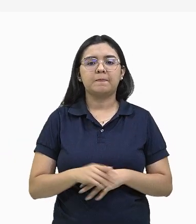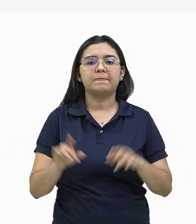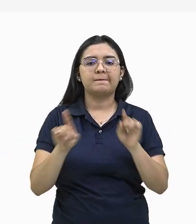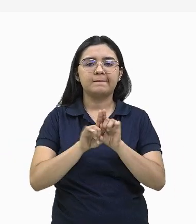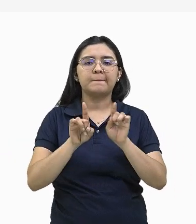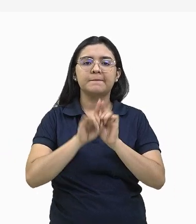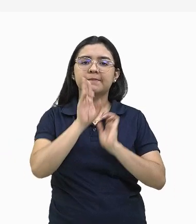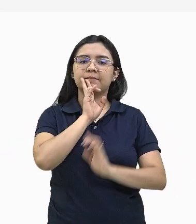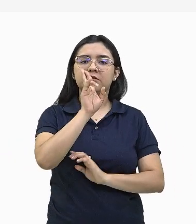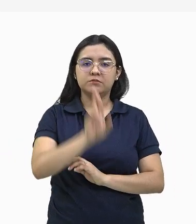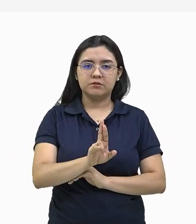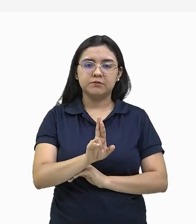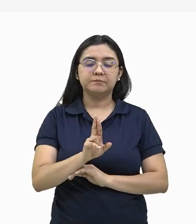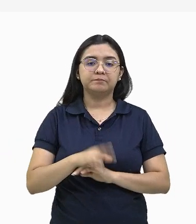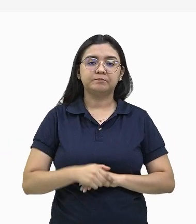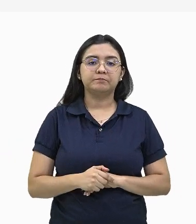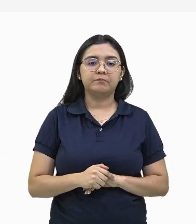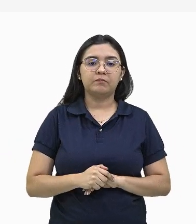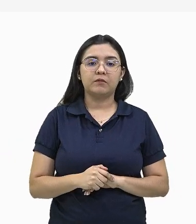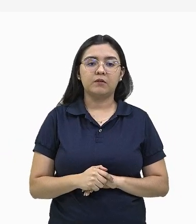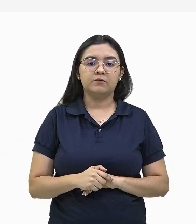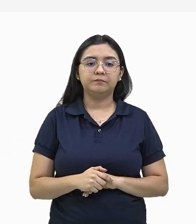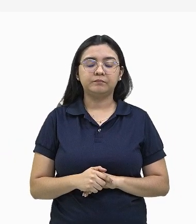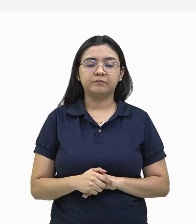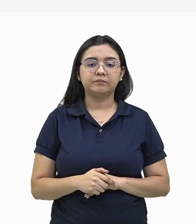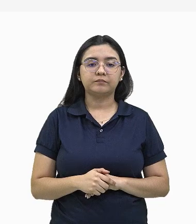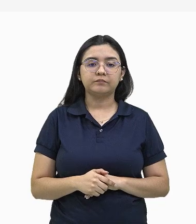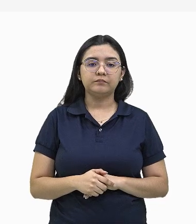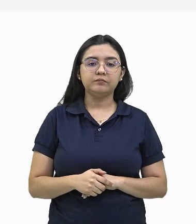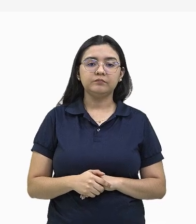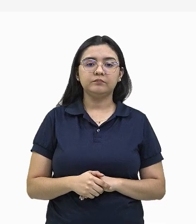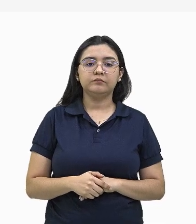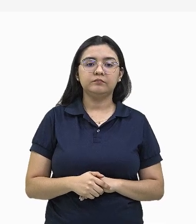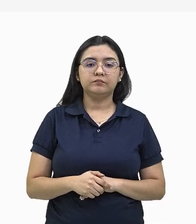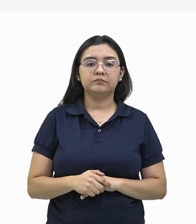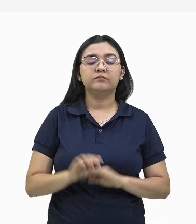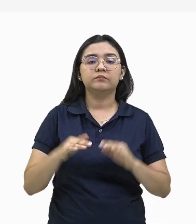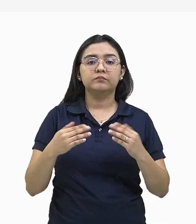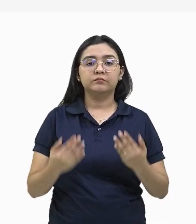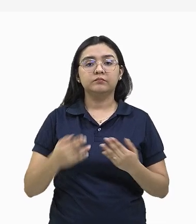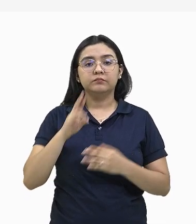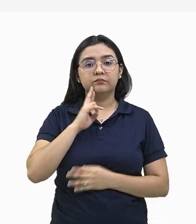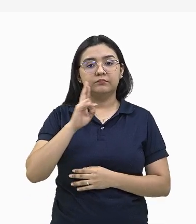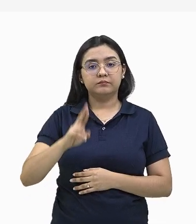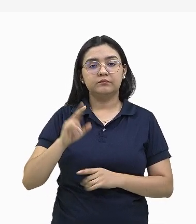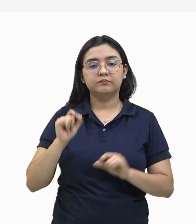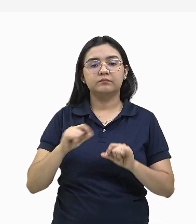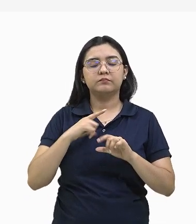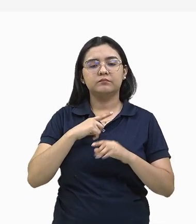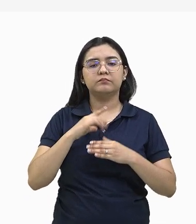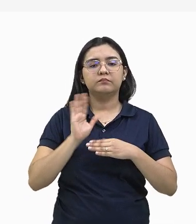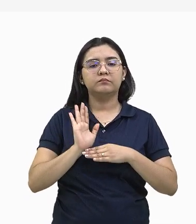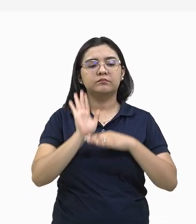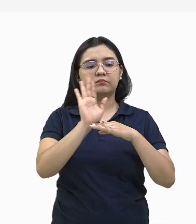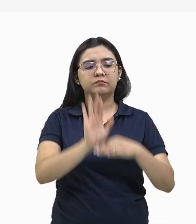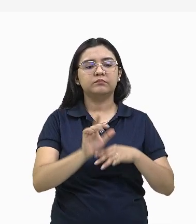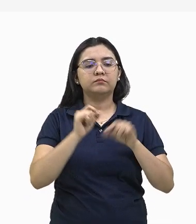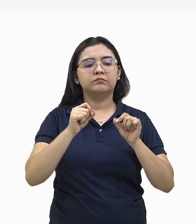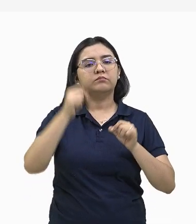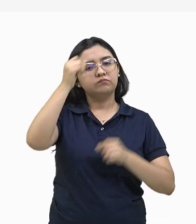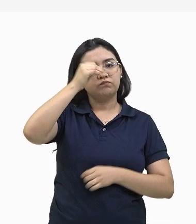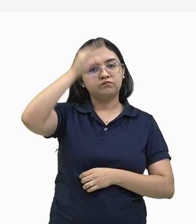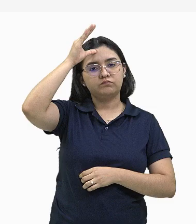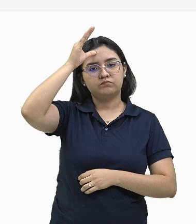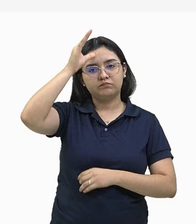dos resultados dessa pesquisa. E esse resultado ele vai contribuir com o avanço do conhecimento.